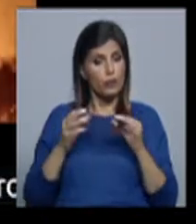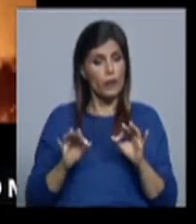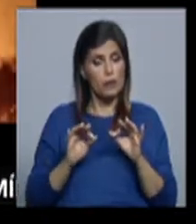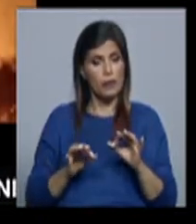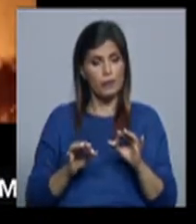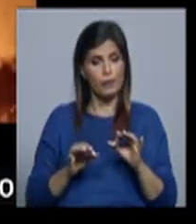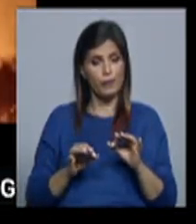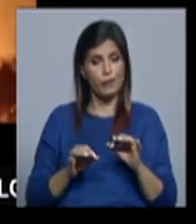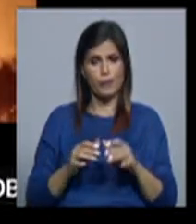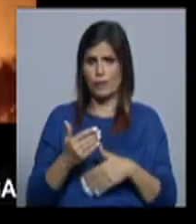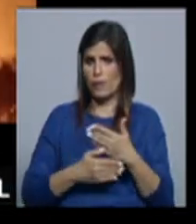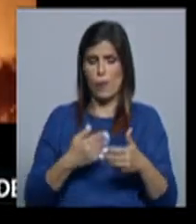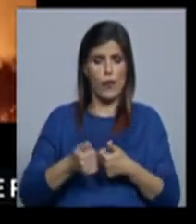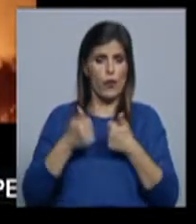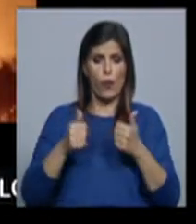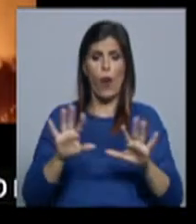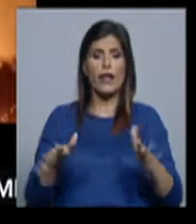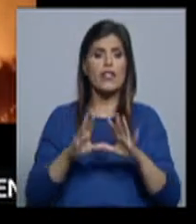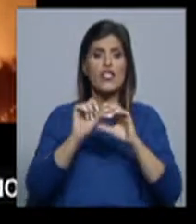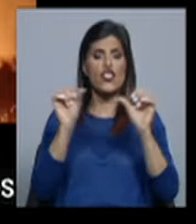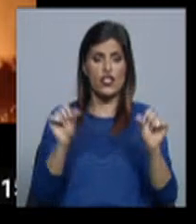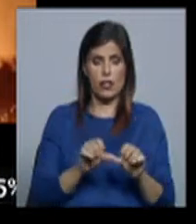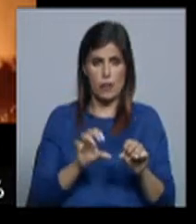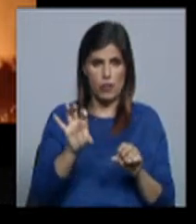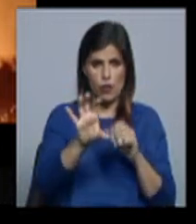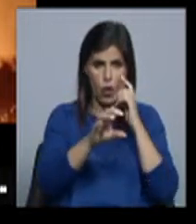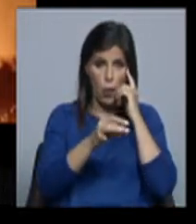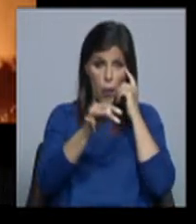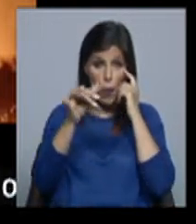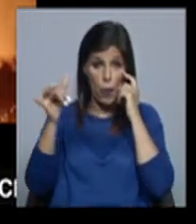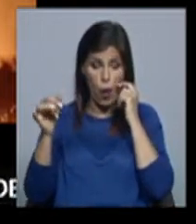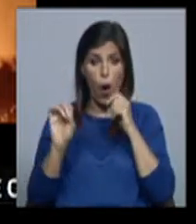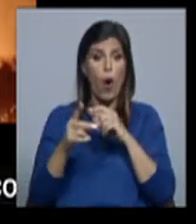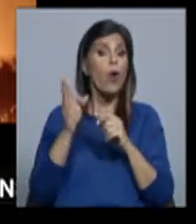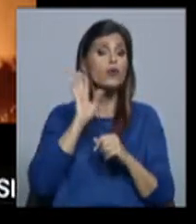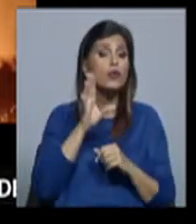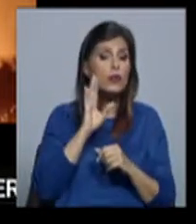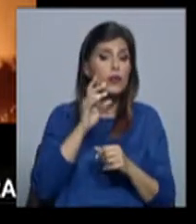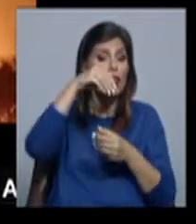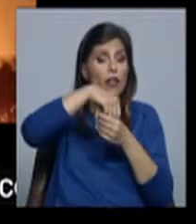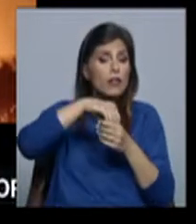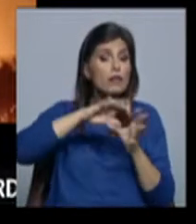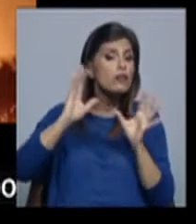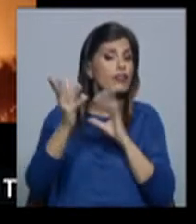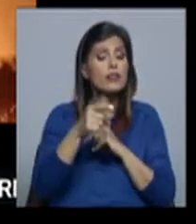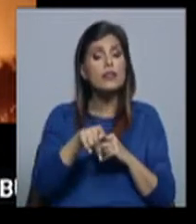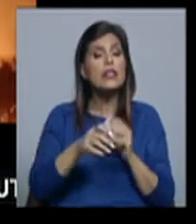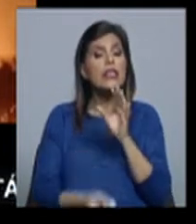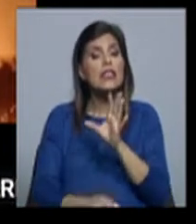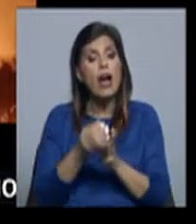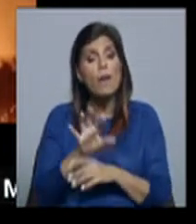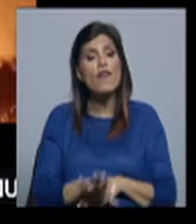extraordinários, muito mais eficaz do que qualquer sistema de detecção de poeiras ou de outros poluentes dentro de um habitat, e eles criaram uma